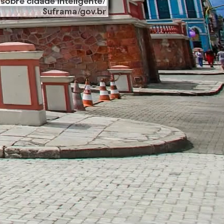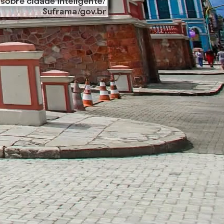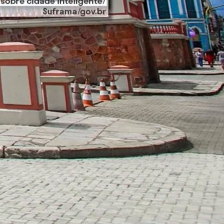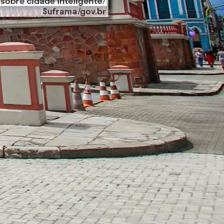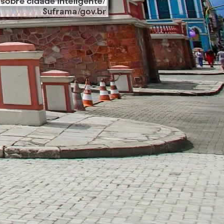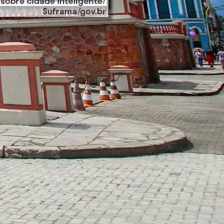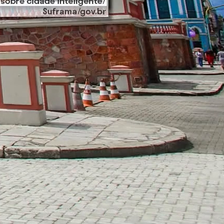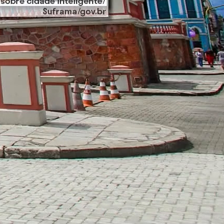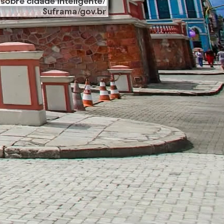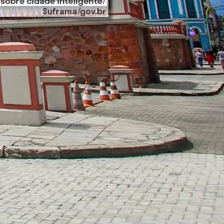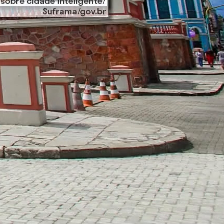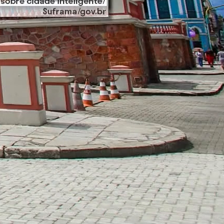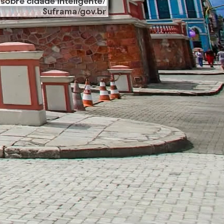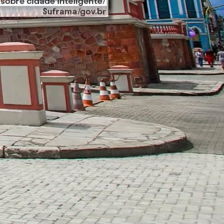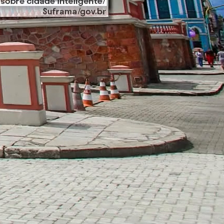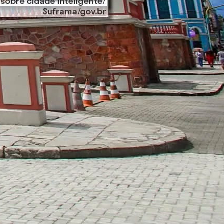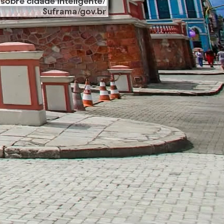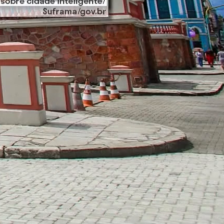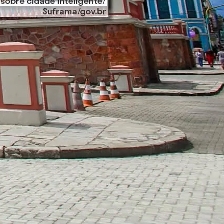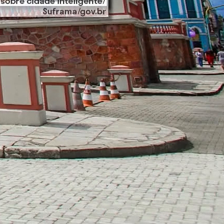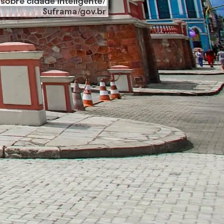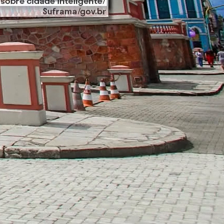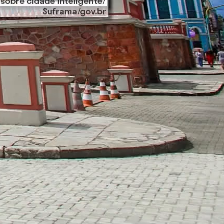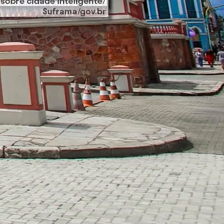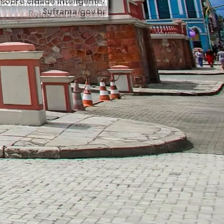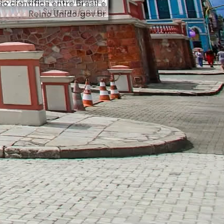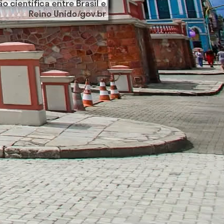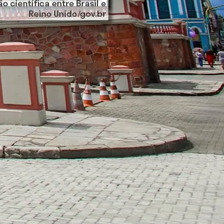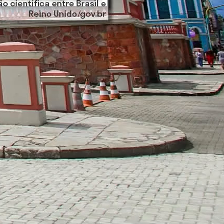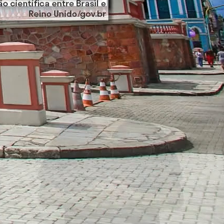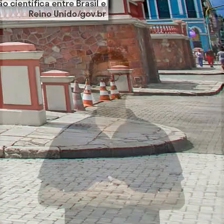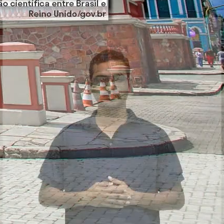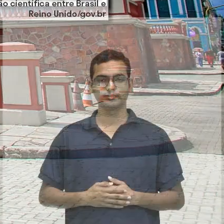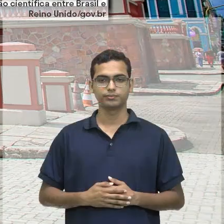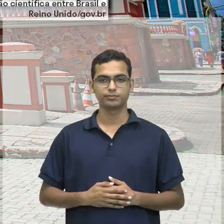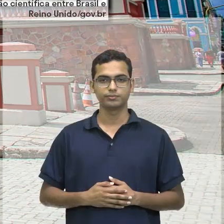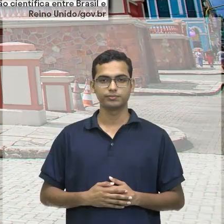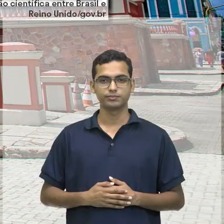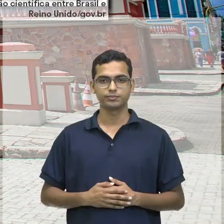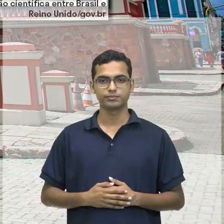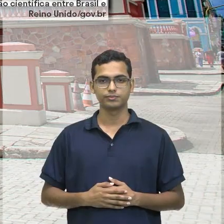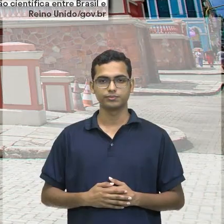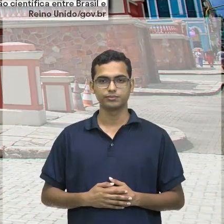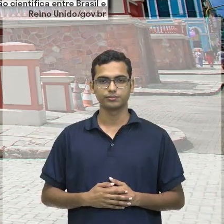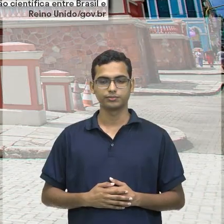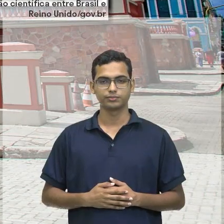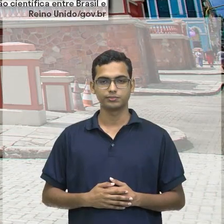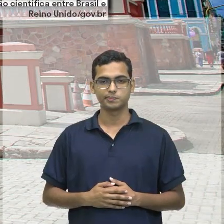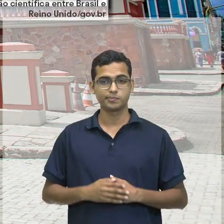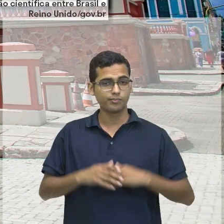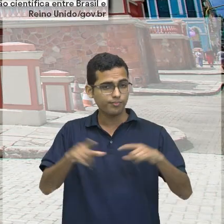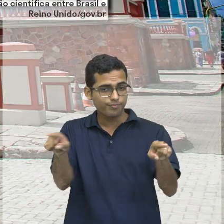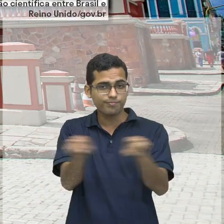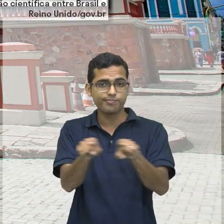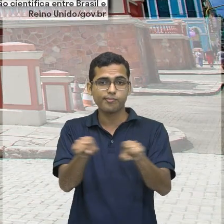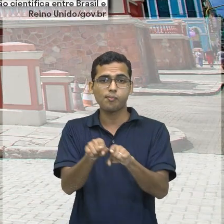são relacionados ao inglês como língua franca. Temos ainda, não é, a ciência e meio ambiente.